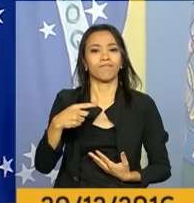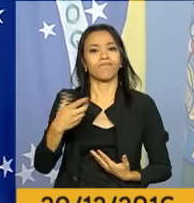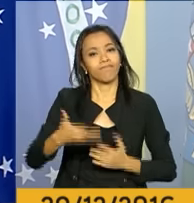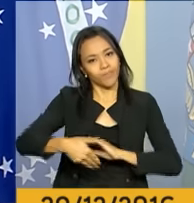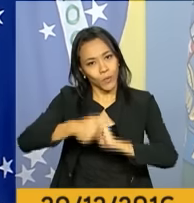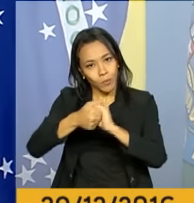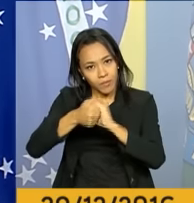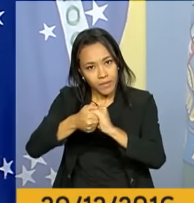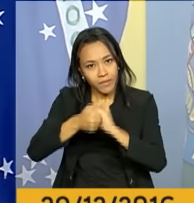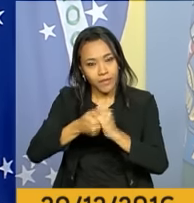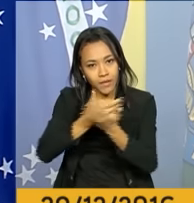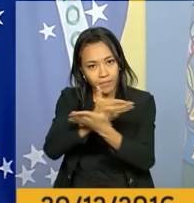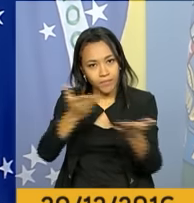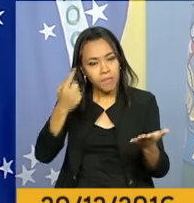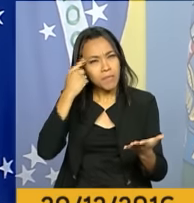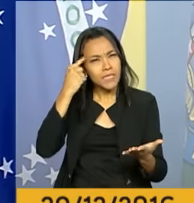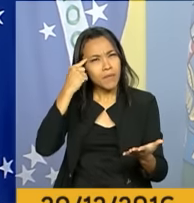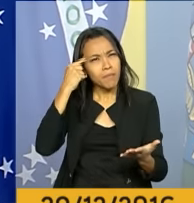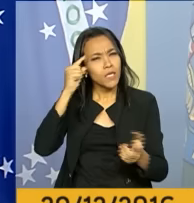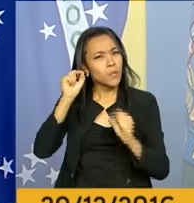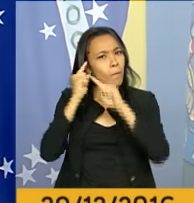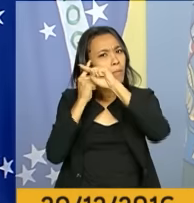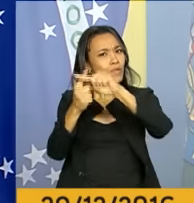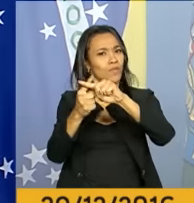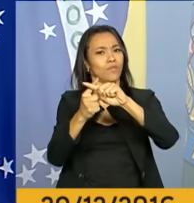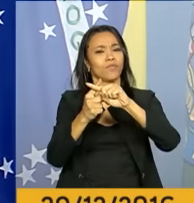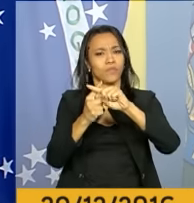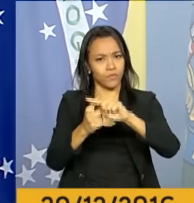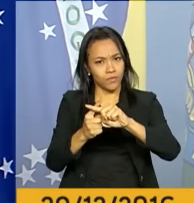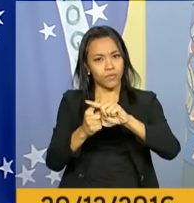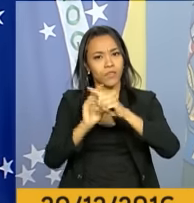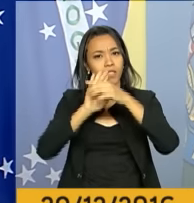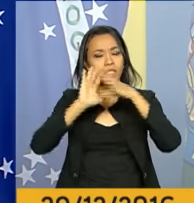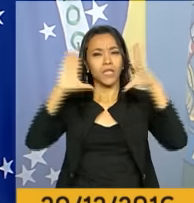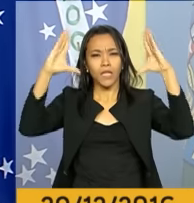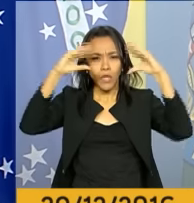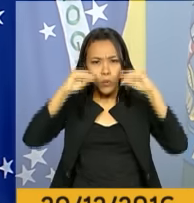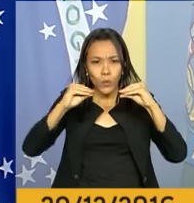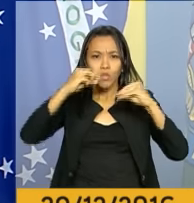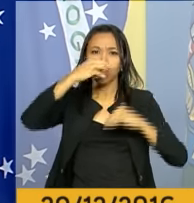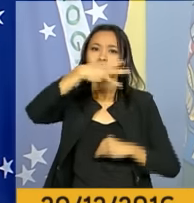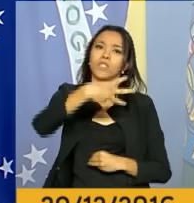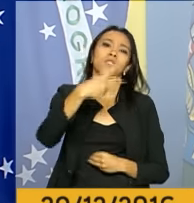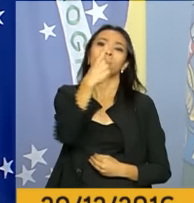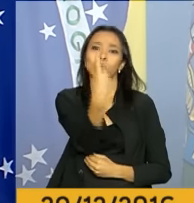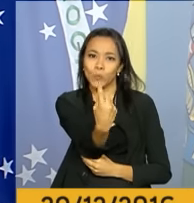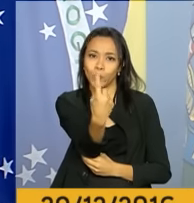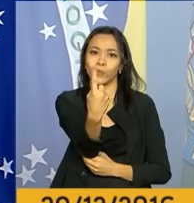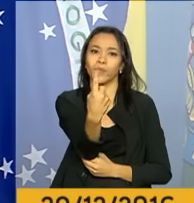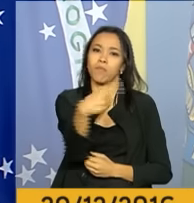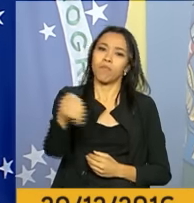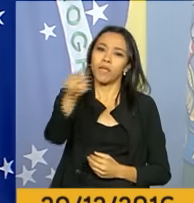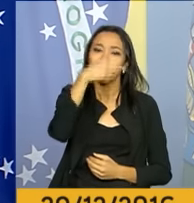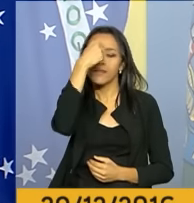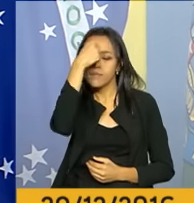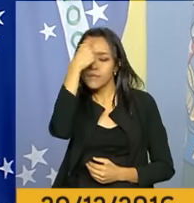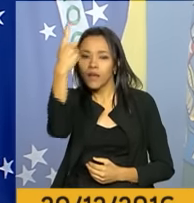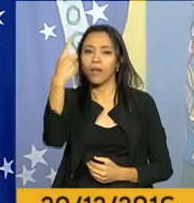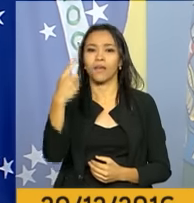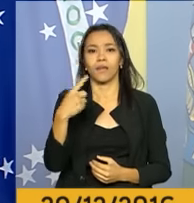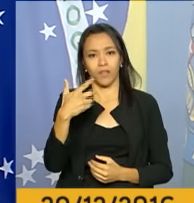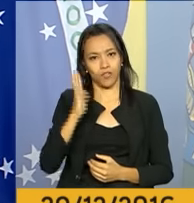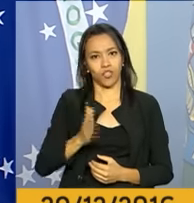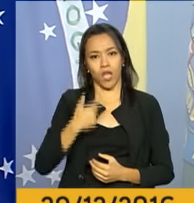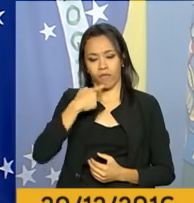que façam um pensamento muito positivo na noite do dia 31 não é para que se consolid a ideia que eu